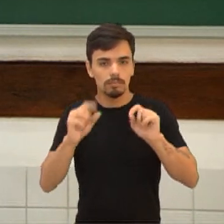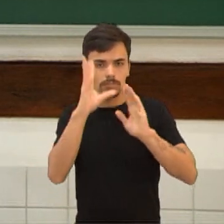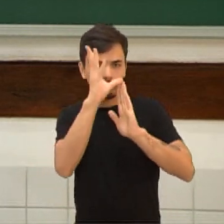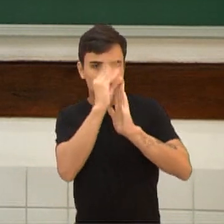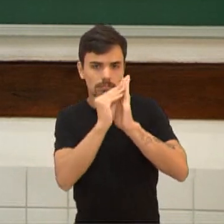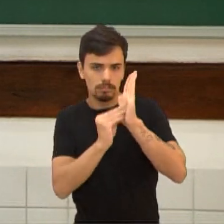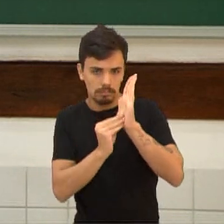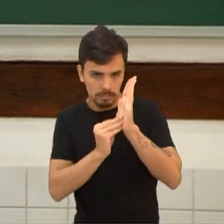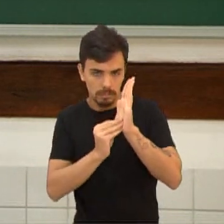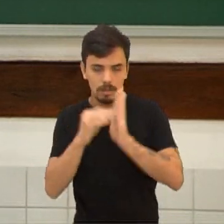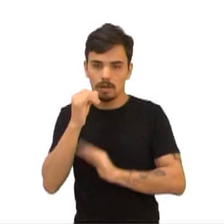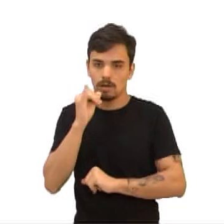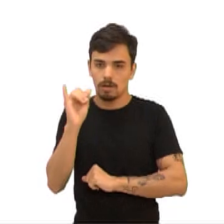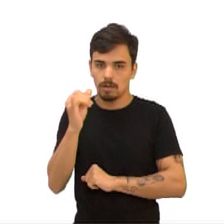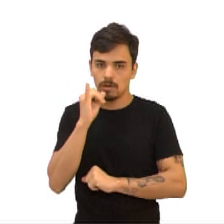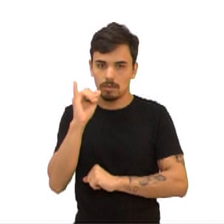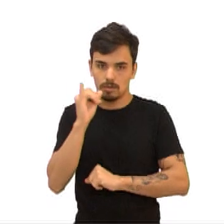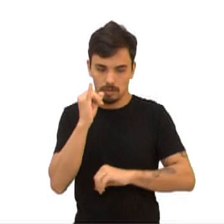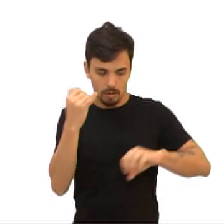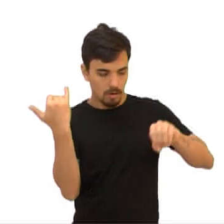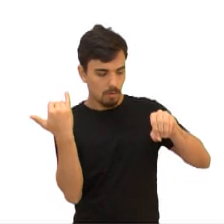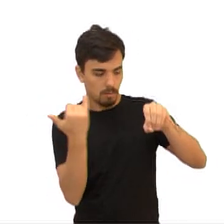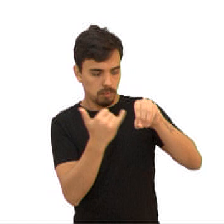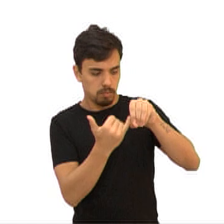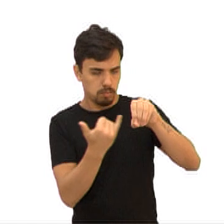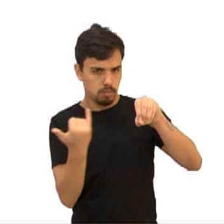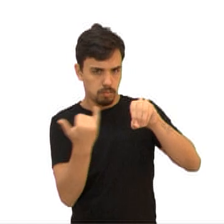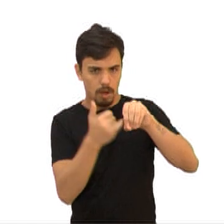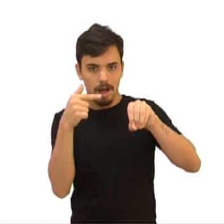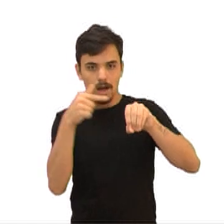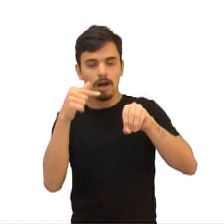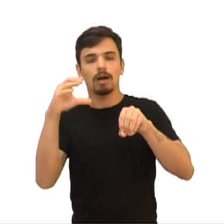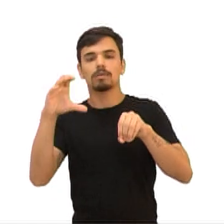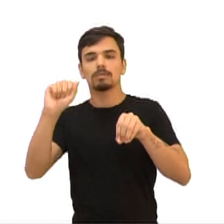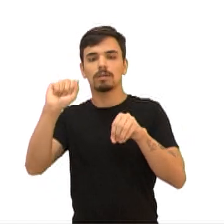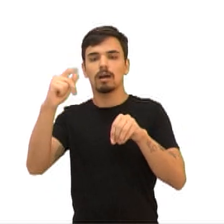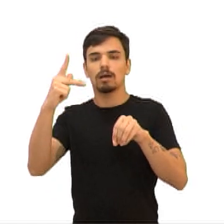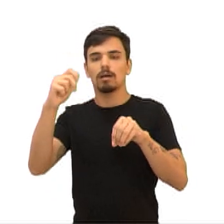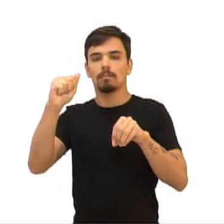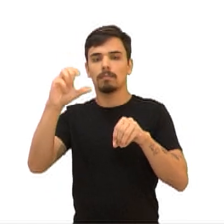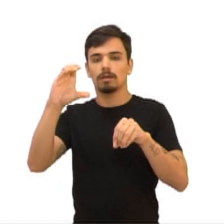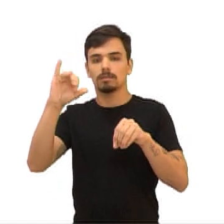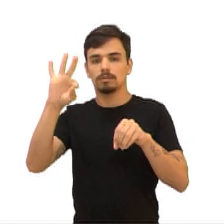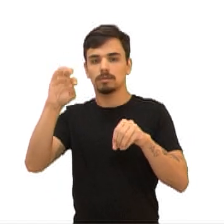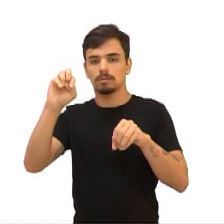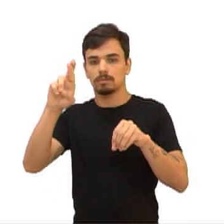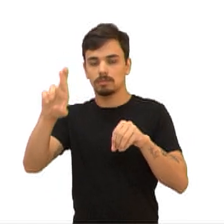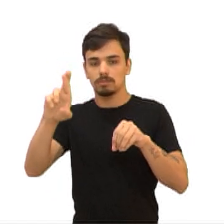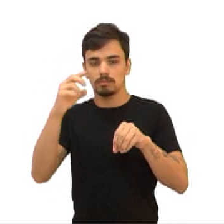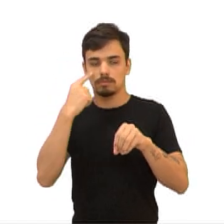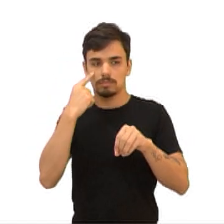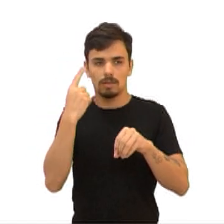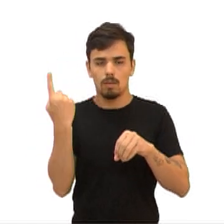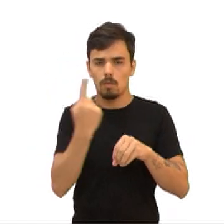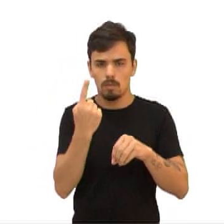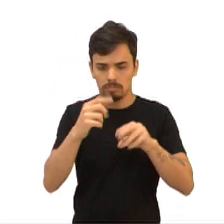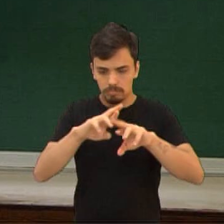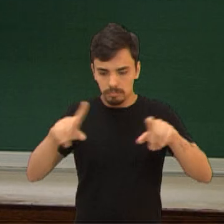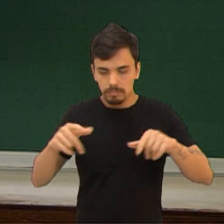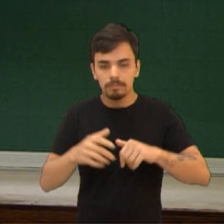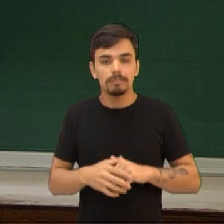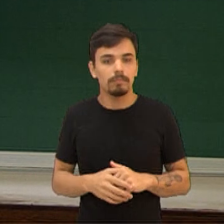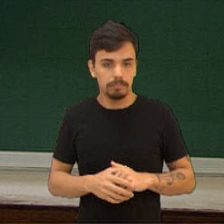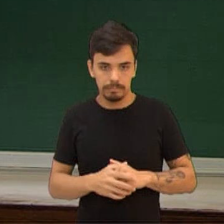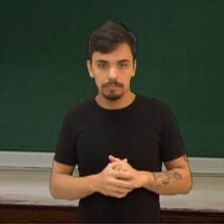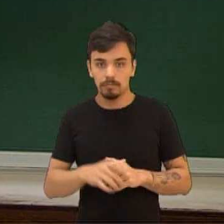aqui, que é energia em um capacitor e associação de capacitores em paralelo. É muito